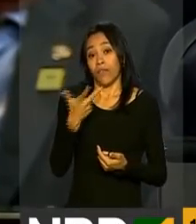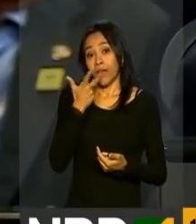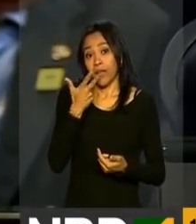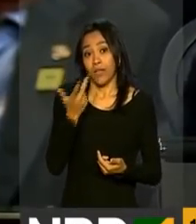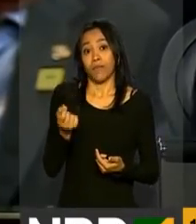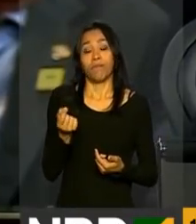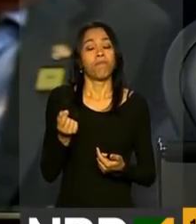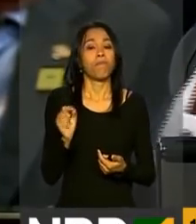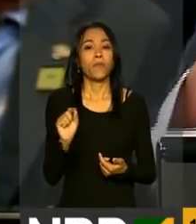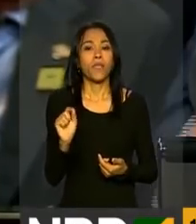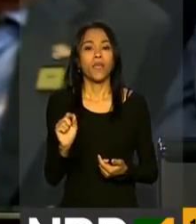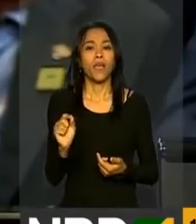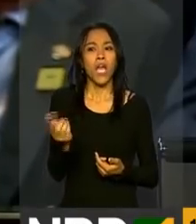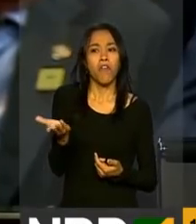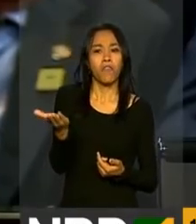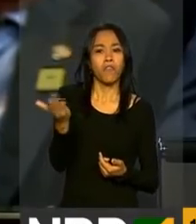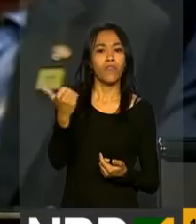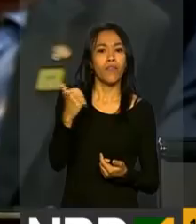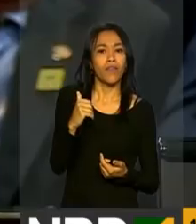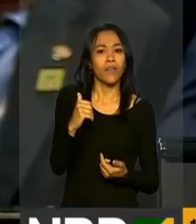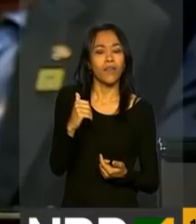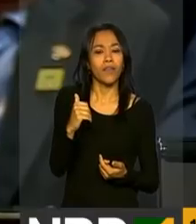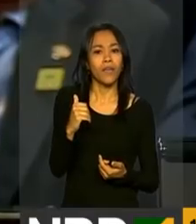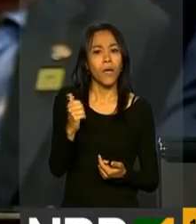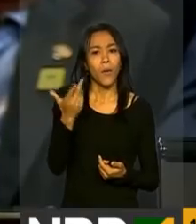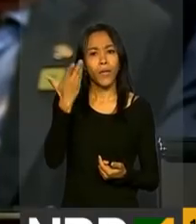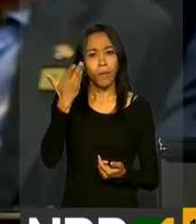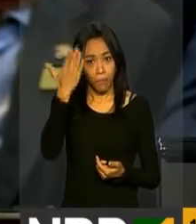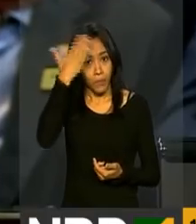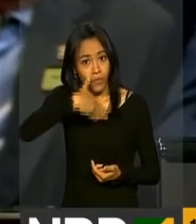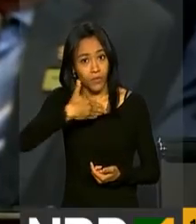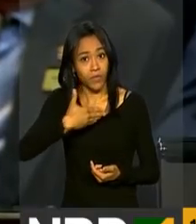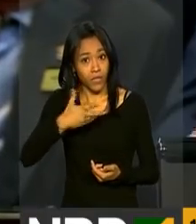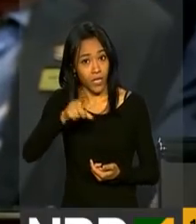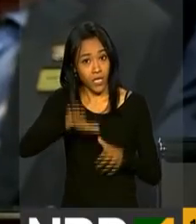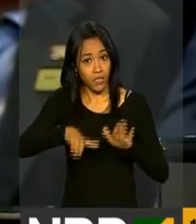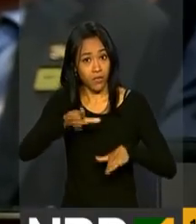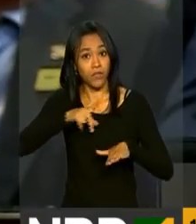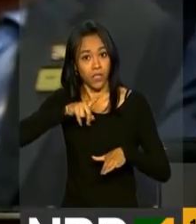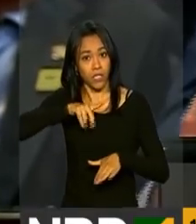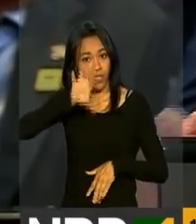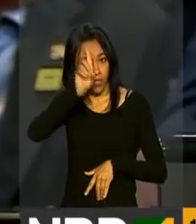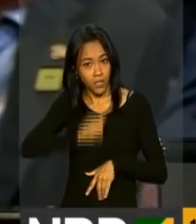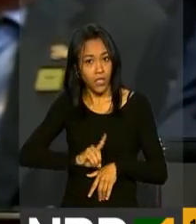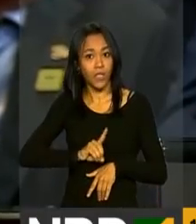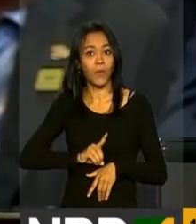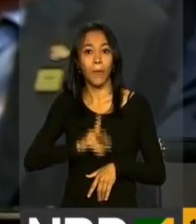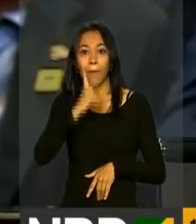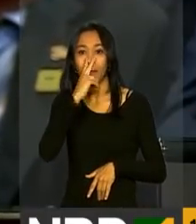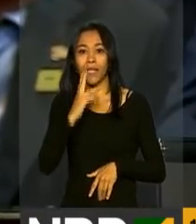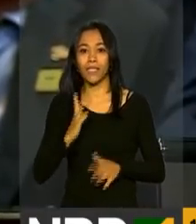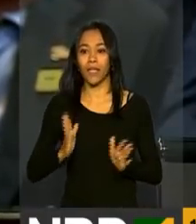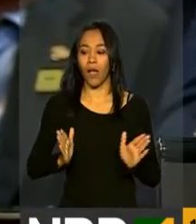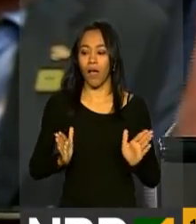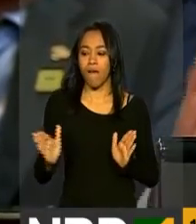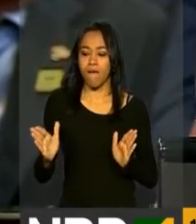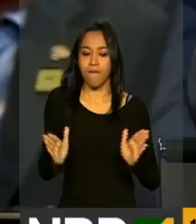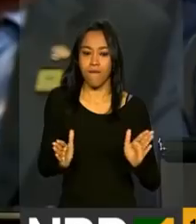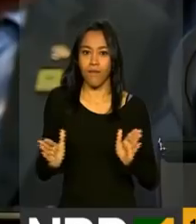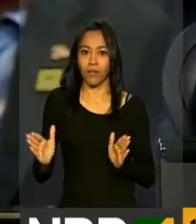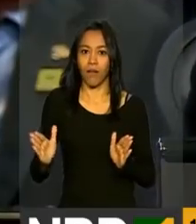dos a mostra vem pro brasil né mostrando que muitas vezes você tem um direito paralelo é um